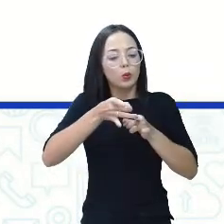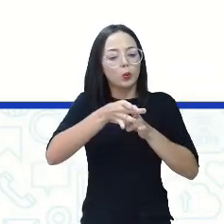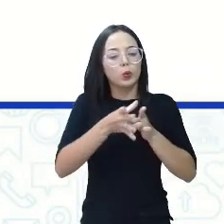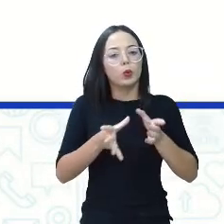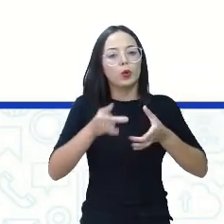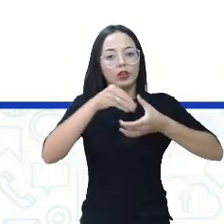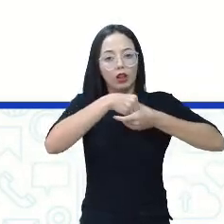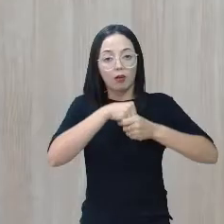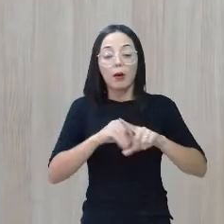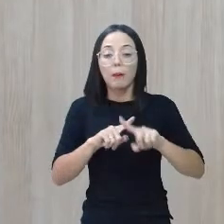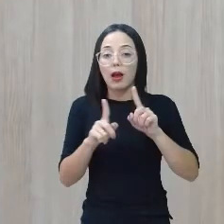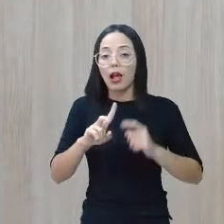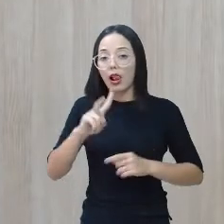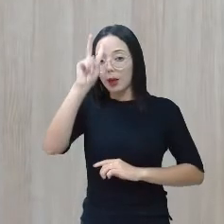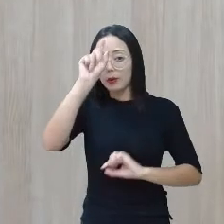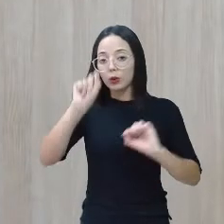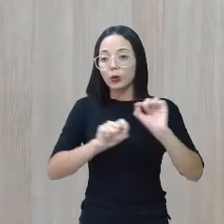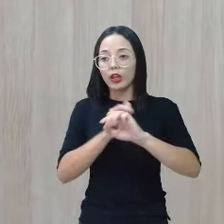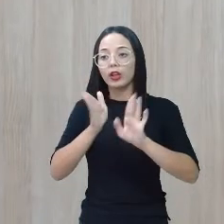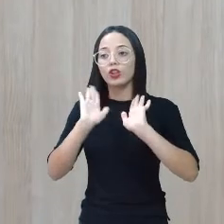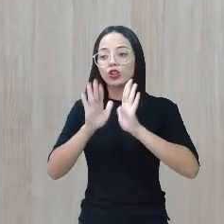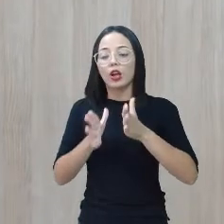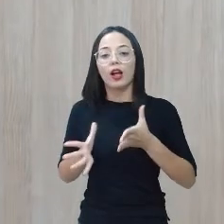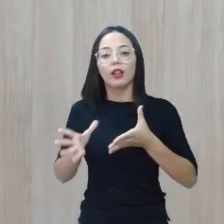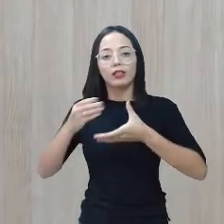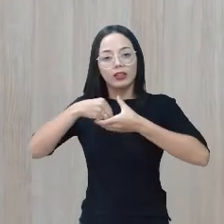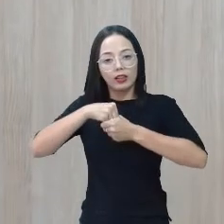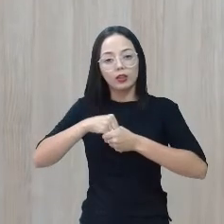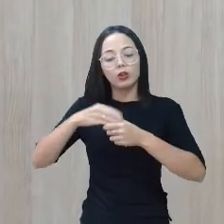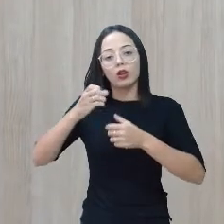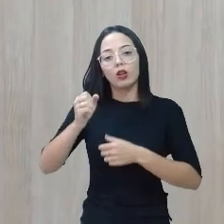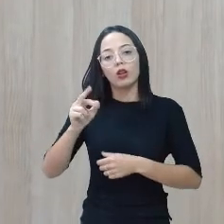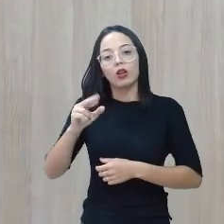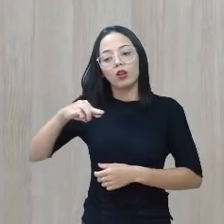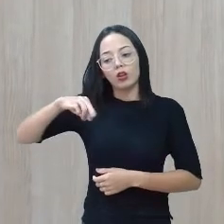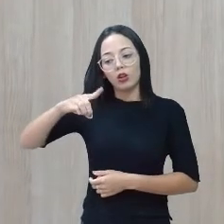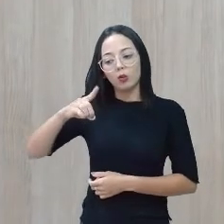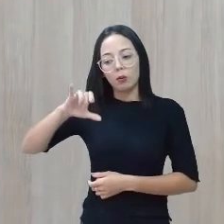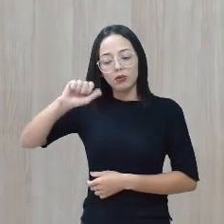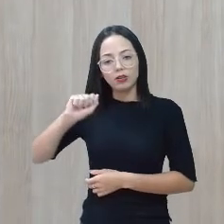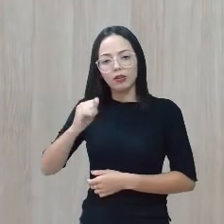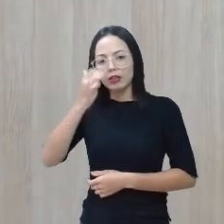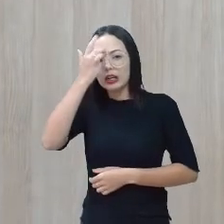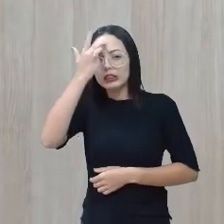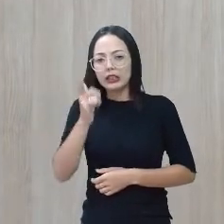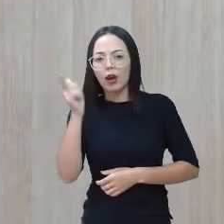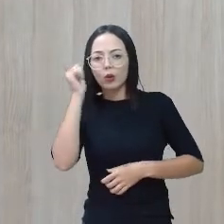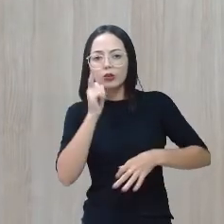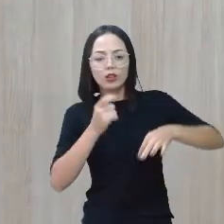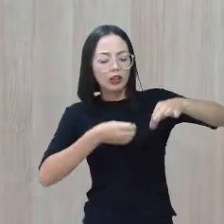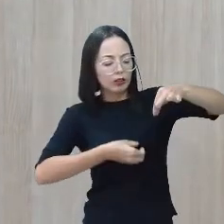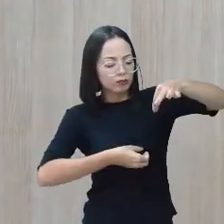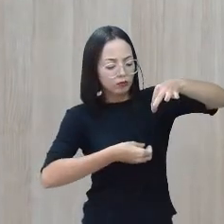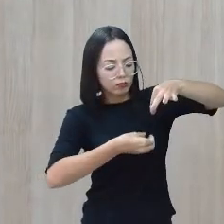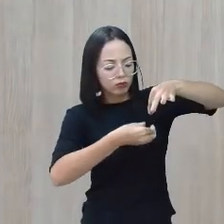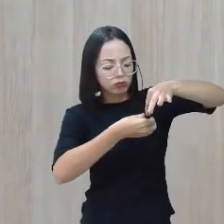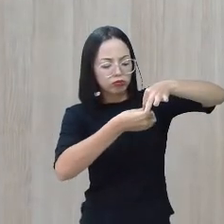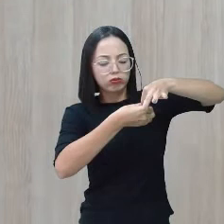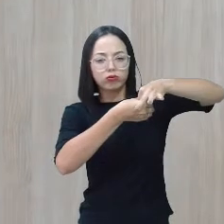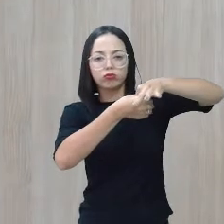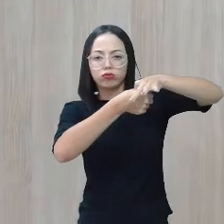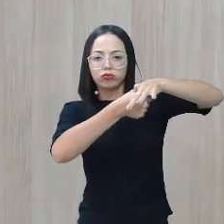ela já vem com um espermicida também, tanto para facilitar a colocação, quanto ela vai já matando